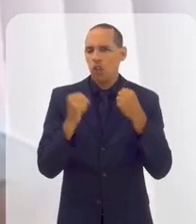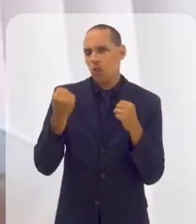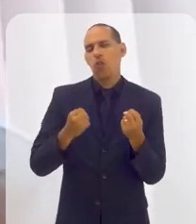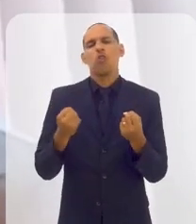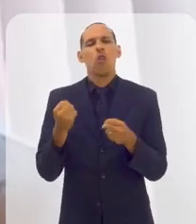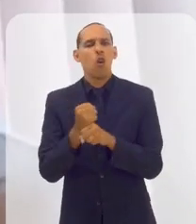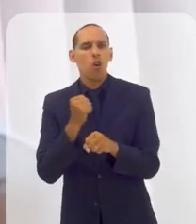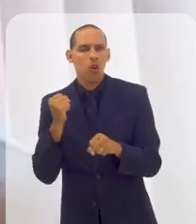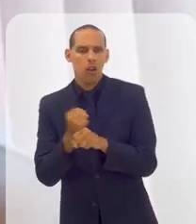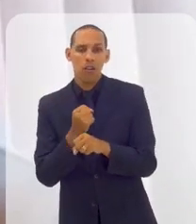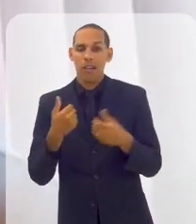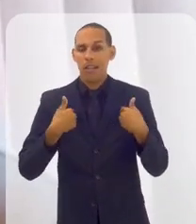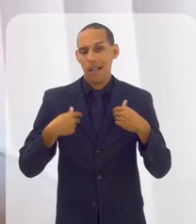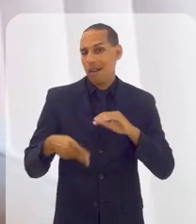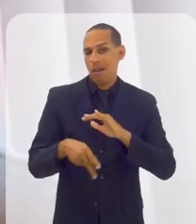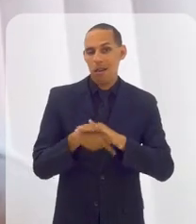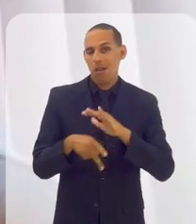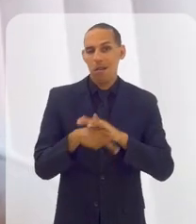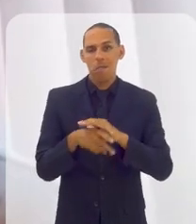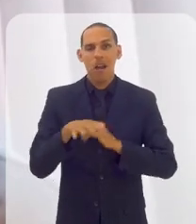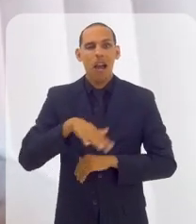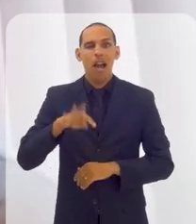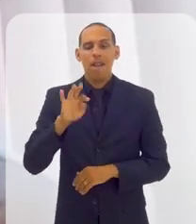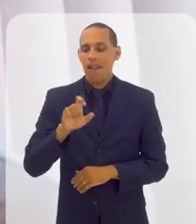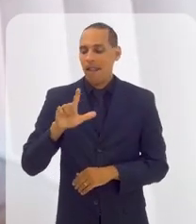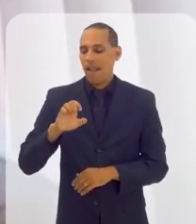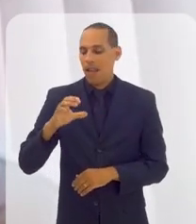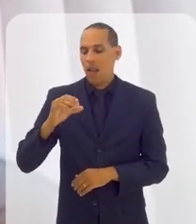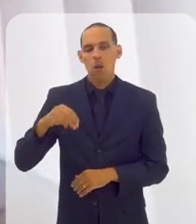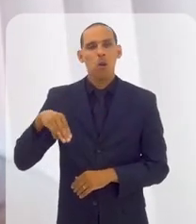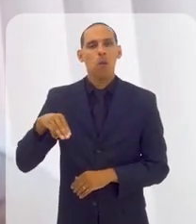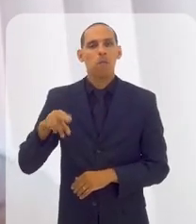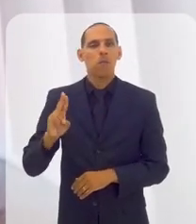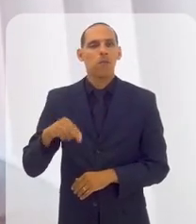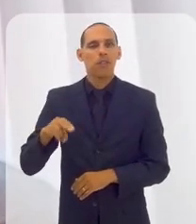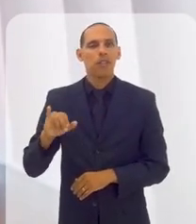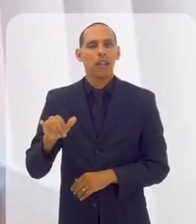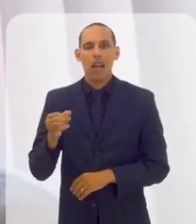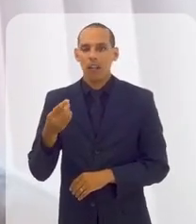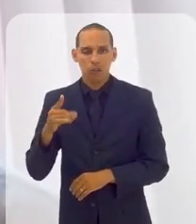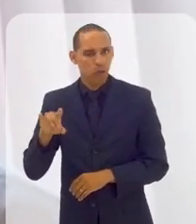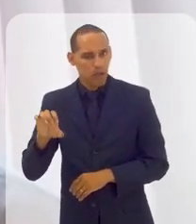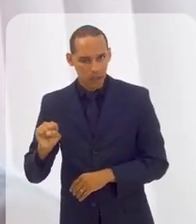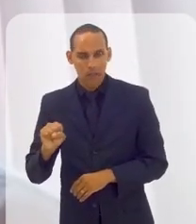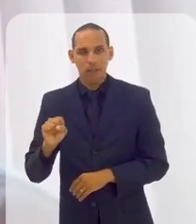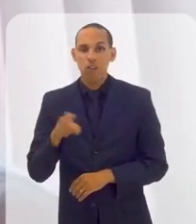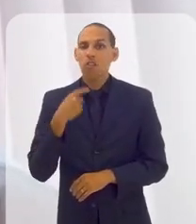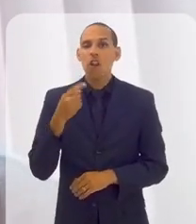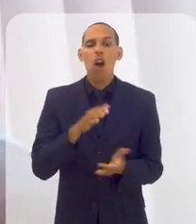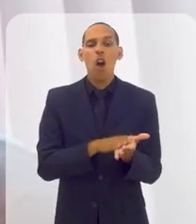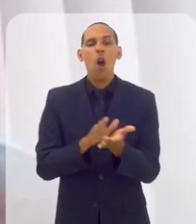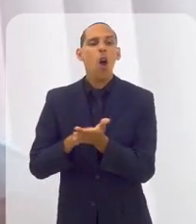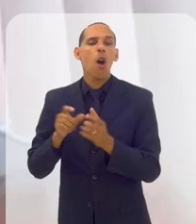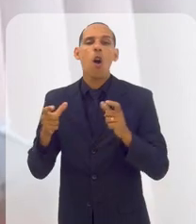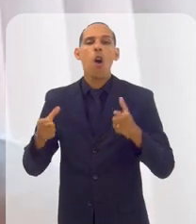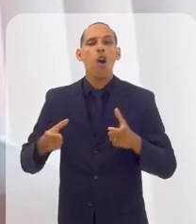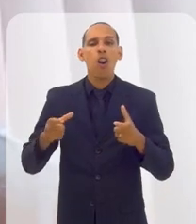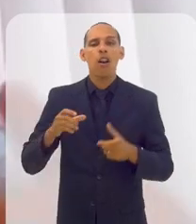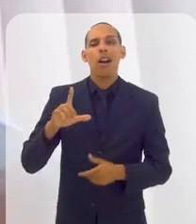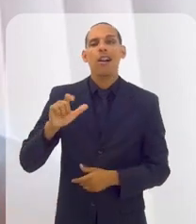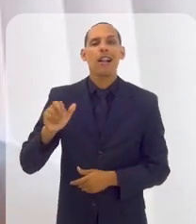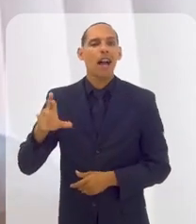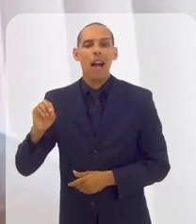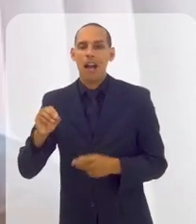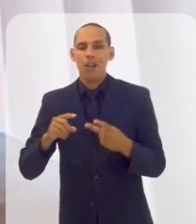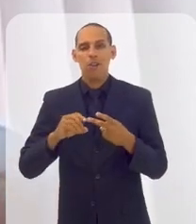civil, da área de serviço. Eu, por exemplo, sou oriundo da área de telecomunicações. Nós começamos um trabalho de cobrar da Claro, da Oi,